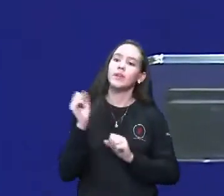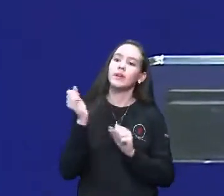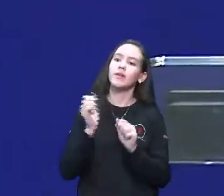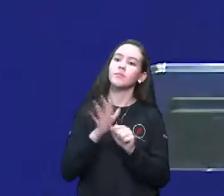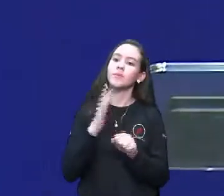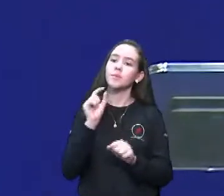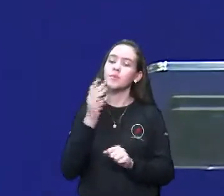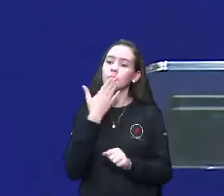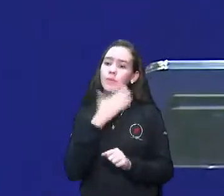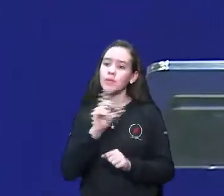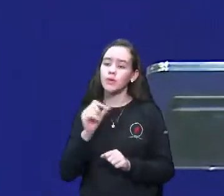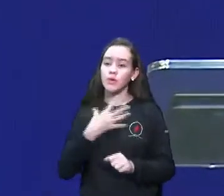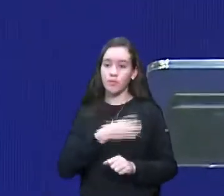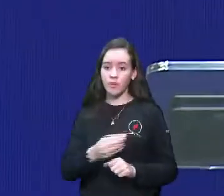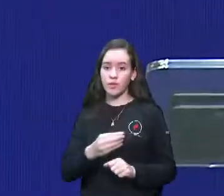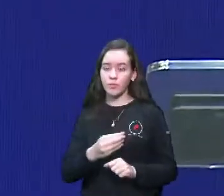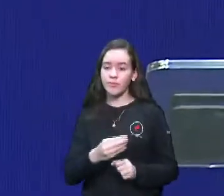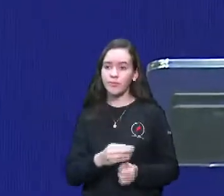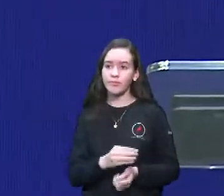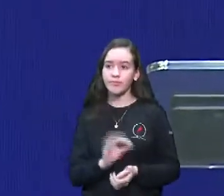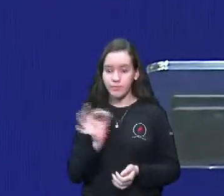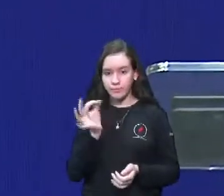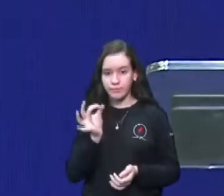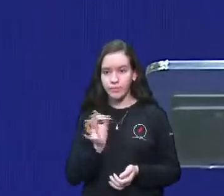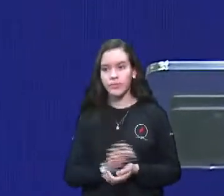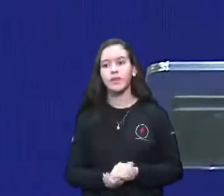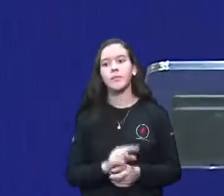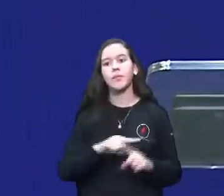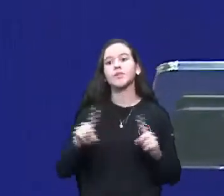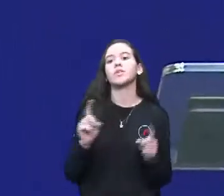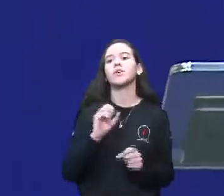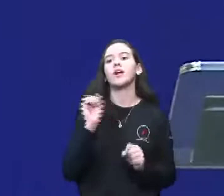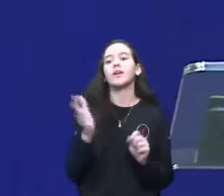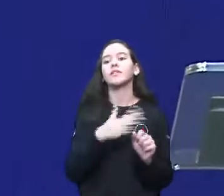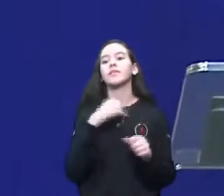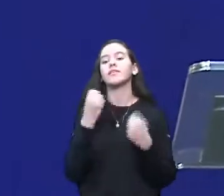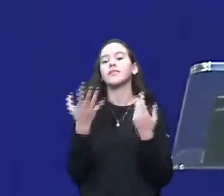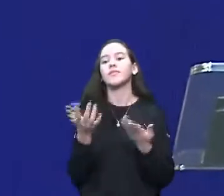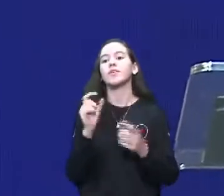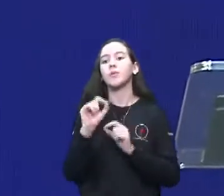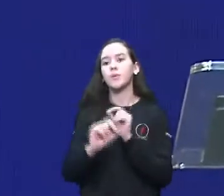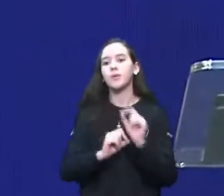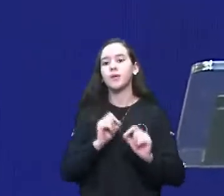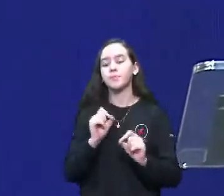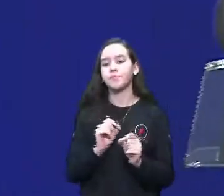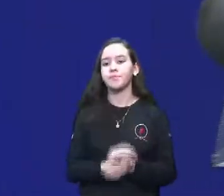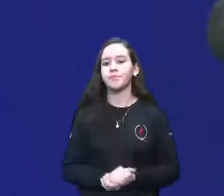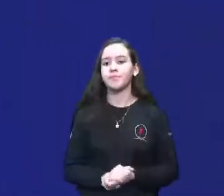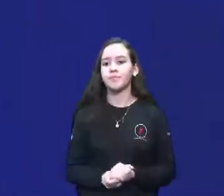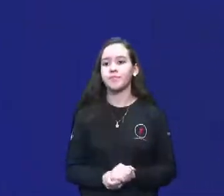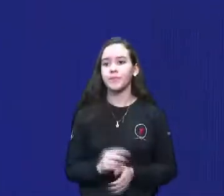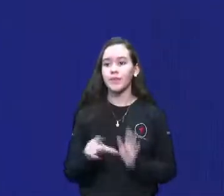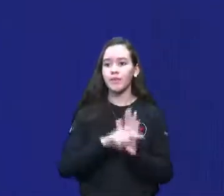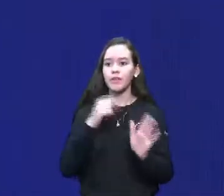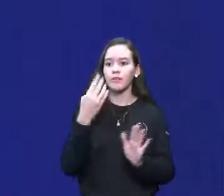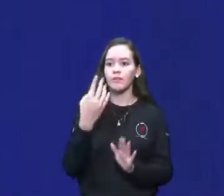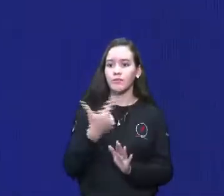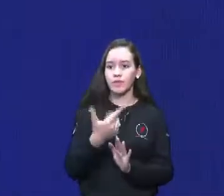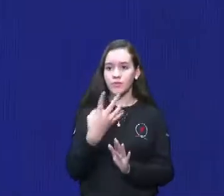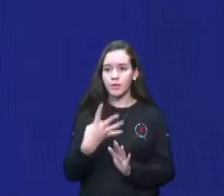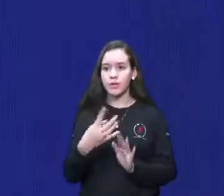voto? Um filho, sim ou não? Só que vamos ver o que ela ofereceu para Deus quando foi cumprir o voto. Olha o que diz o versículo